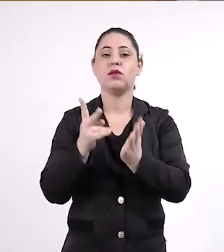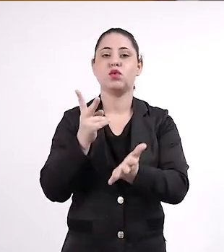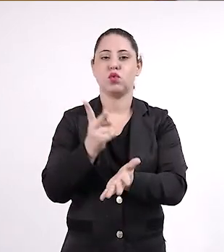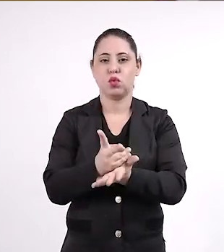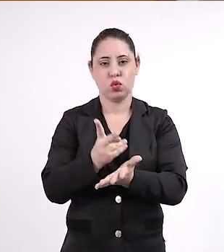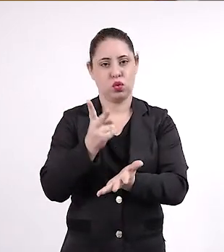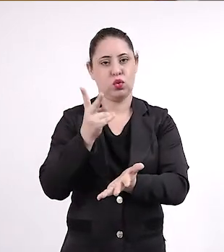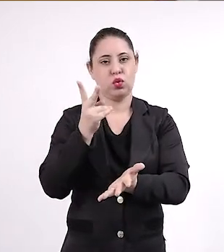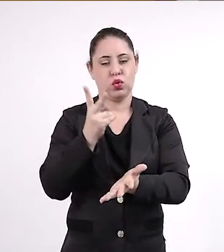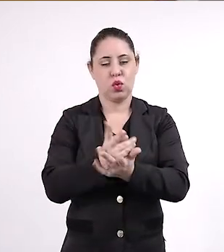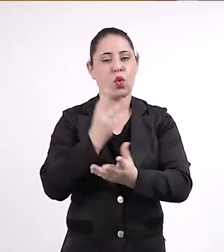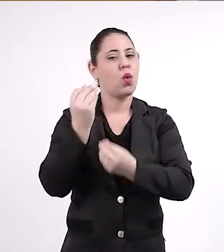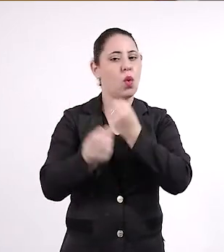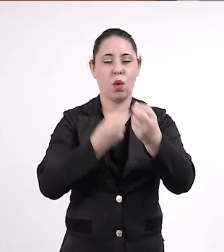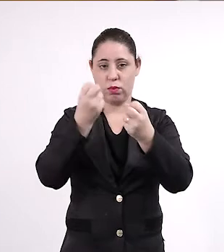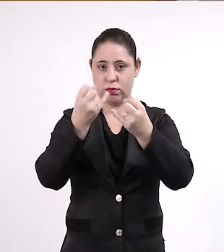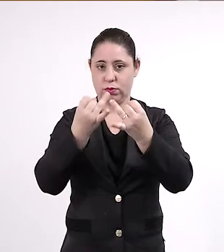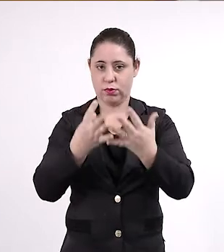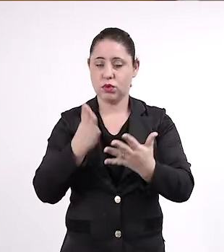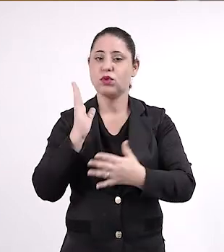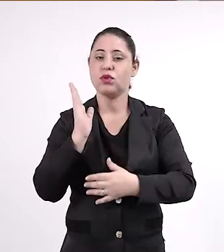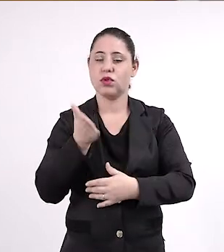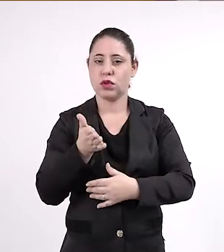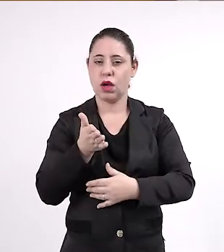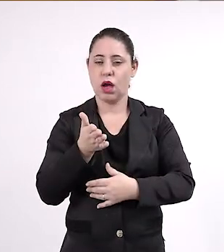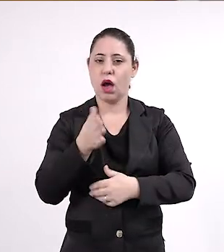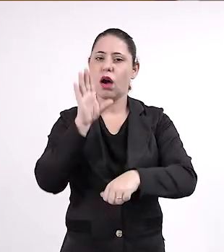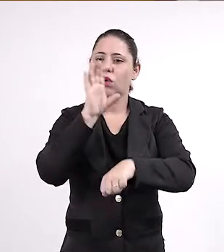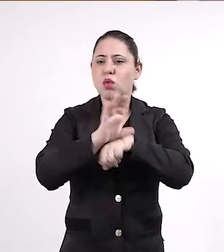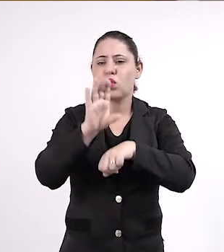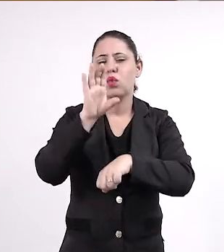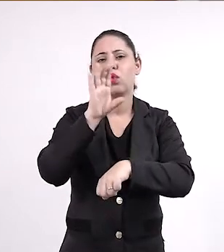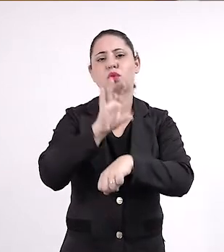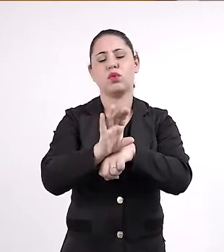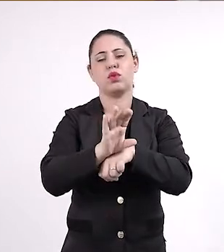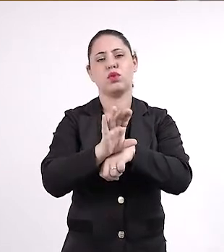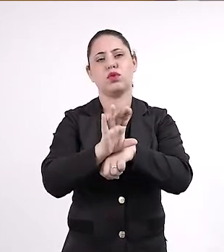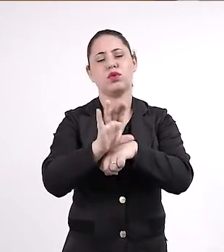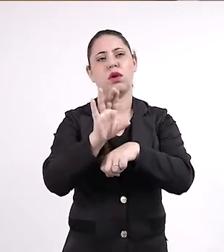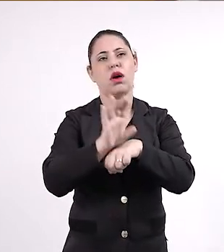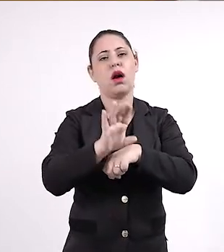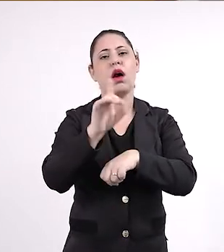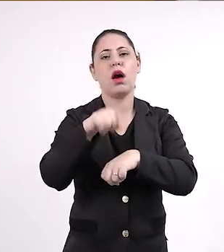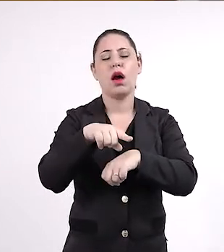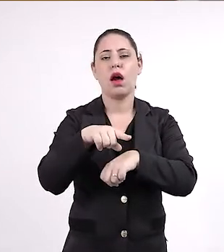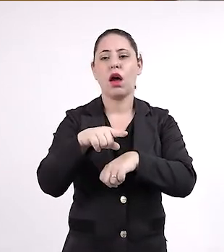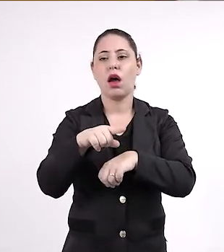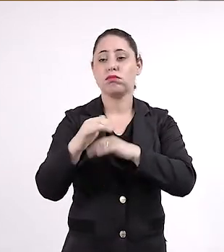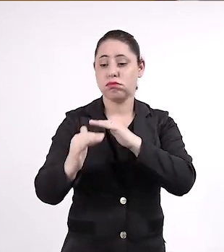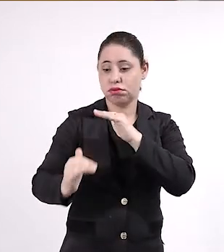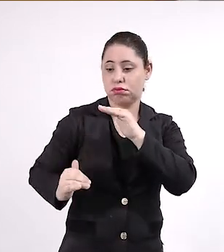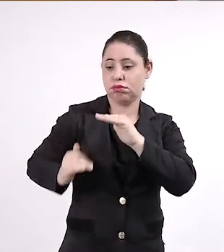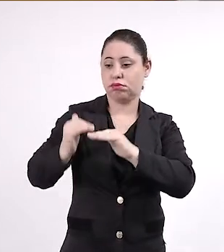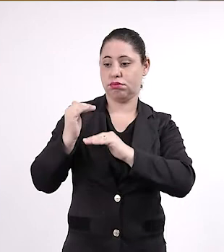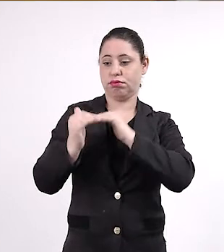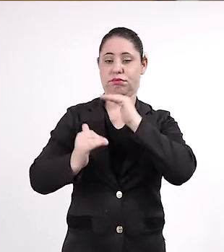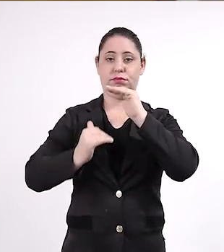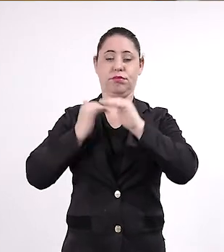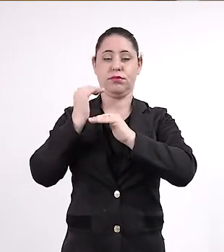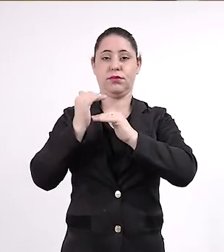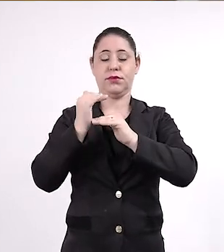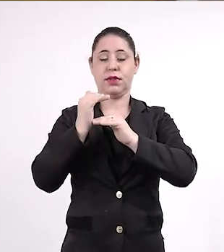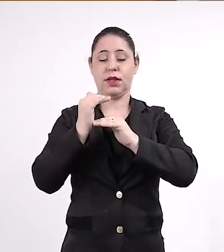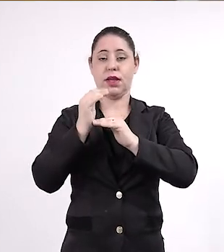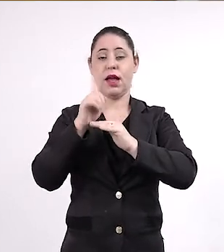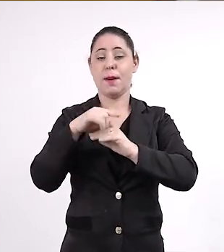atendimento, nós continuaremos, como eu havia falado há pouco, a dar curso a todo o avanço